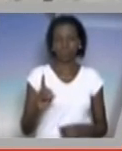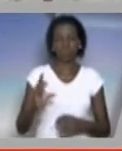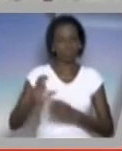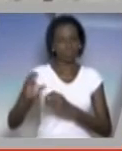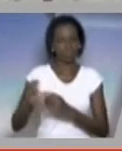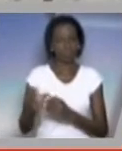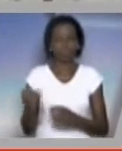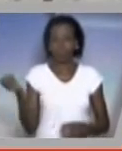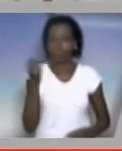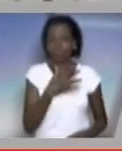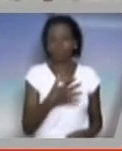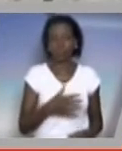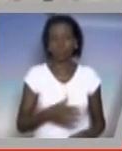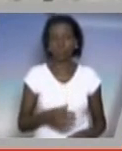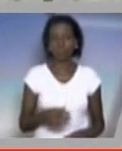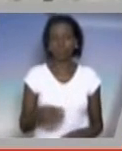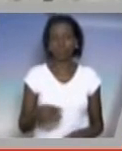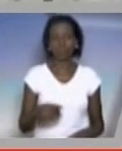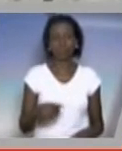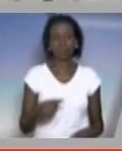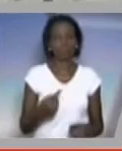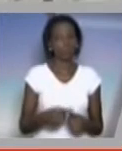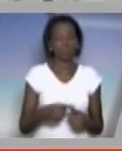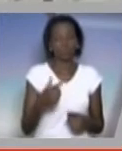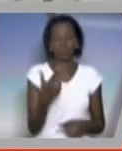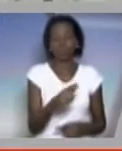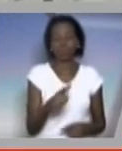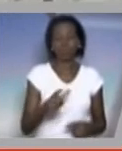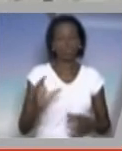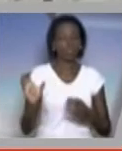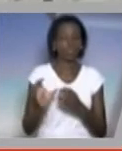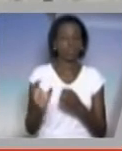mais uma função do que um cargo, porque não há concurso público